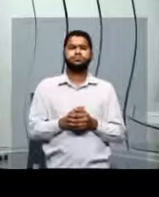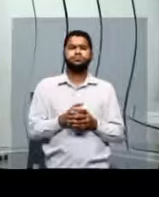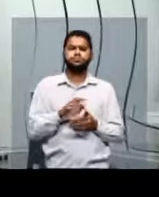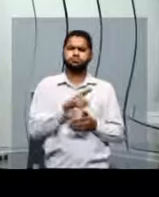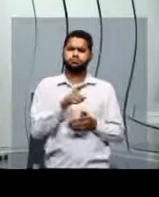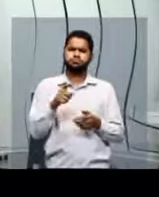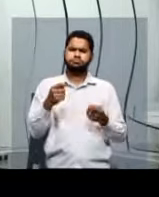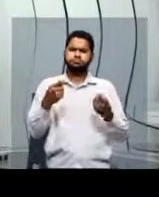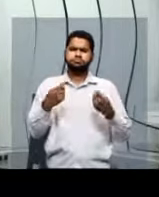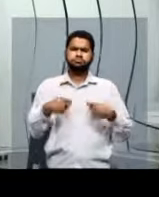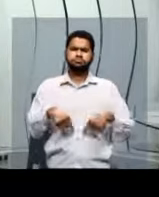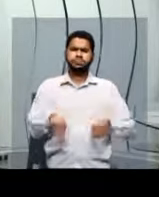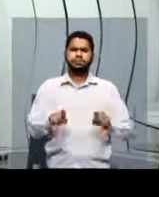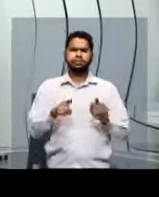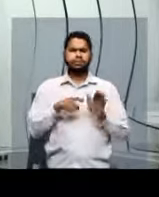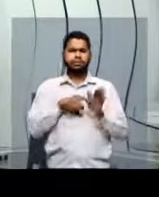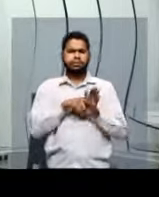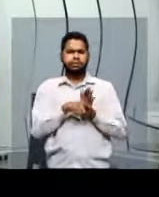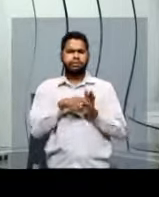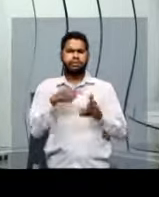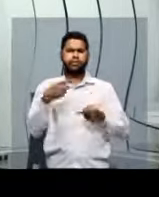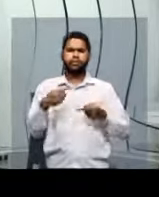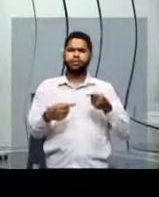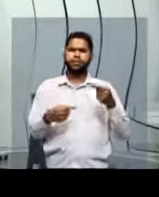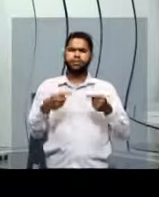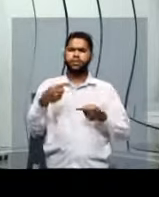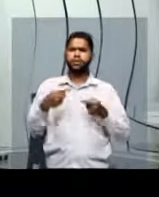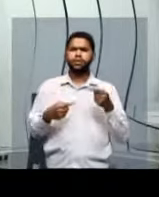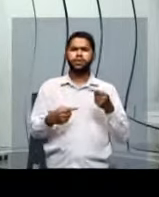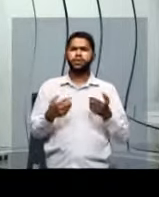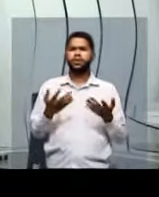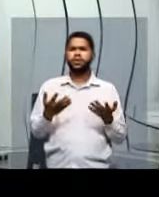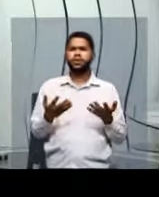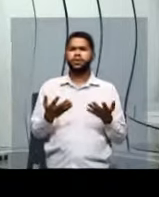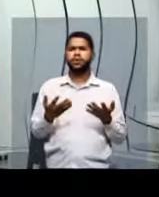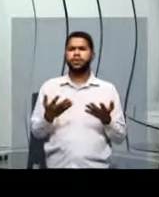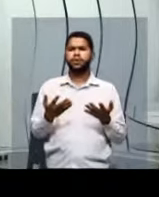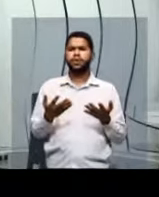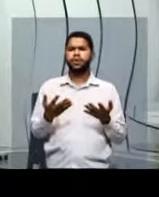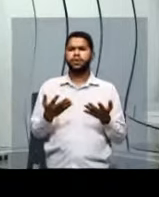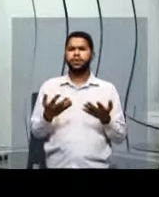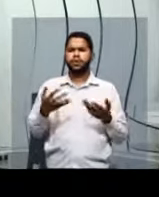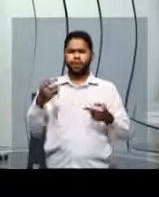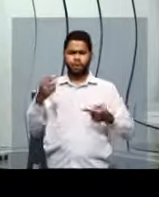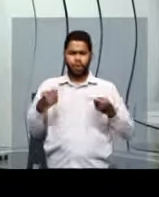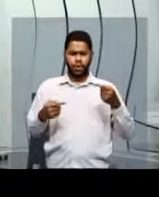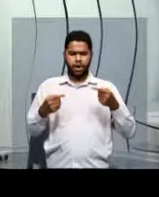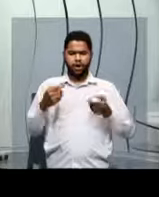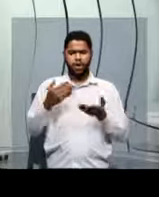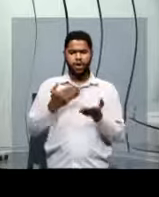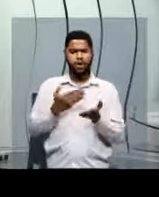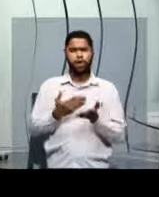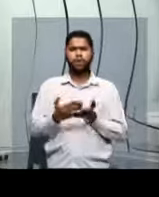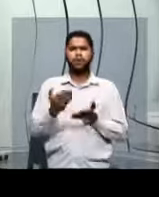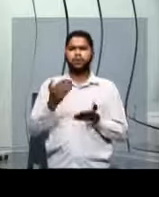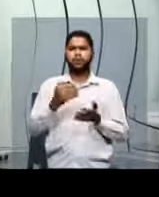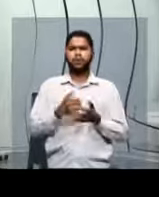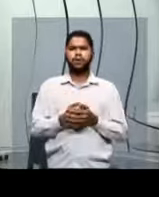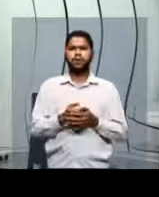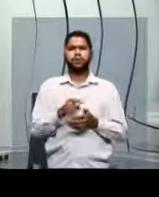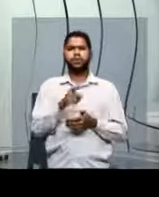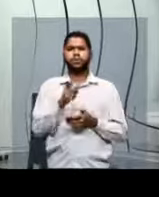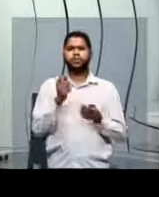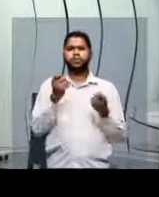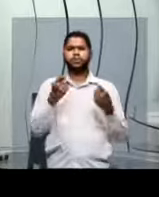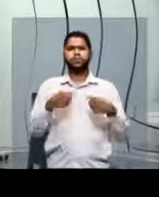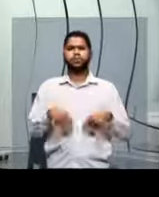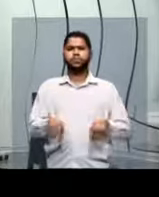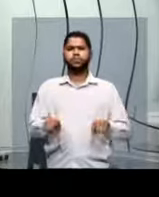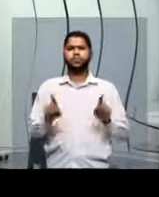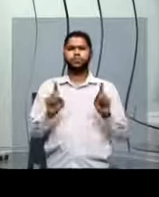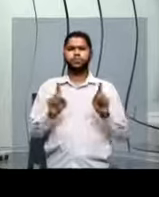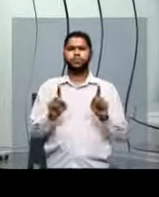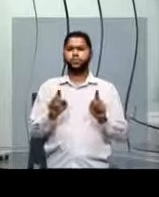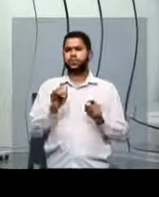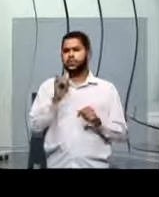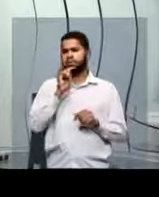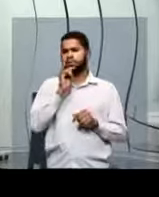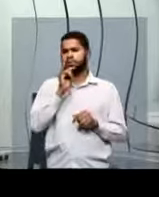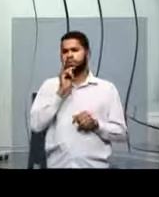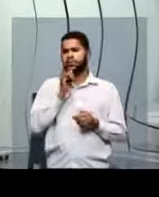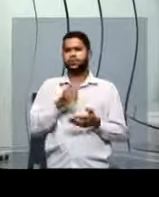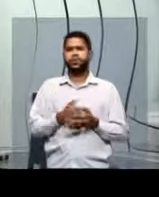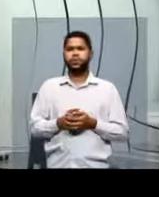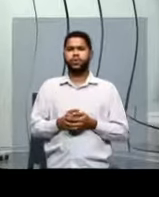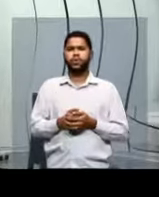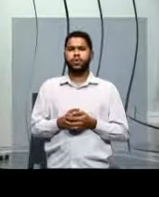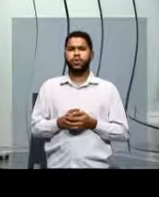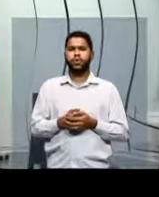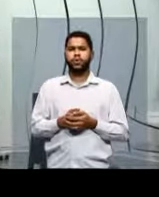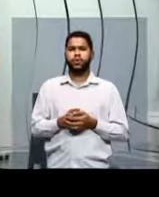um